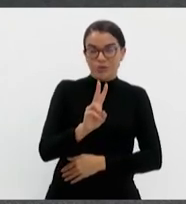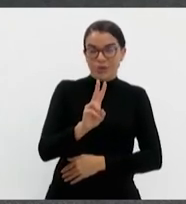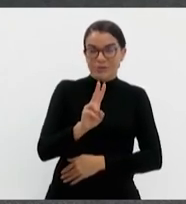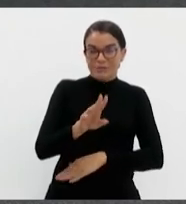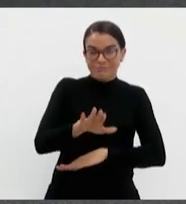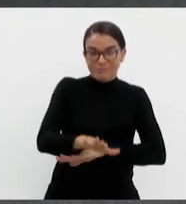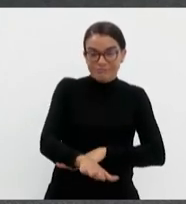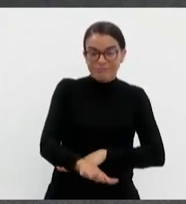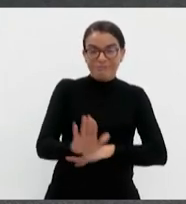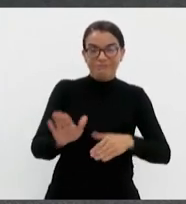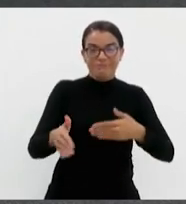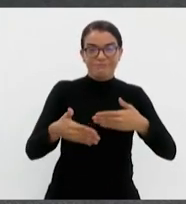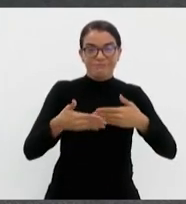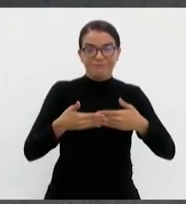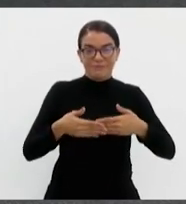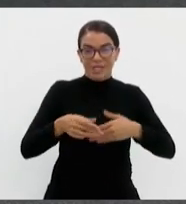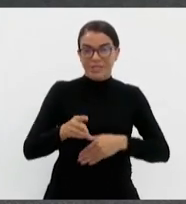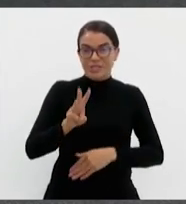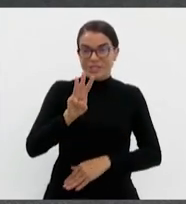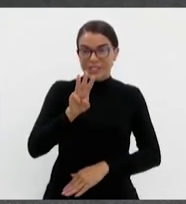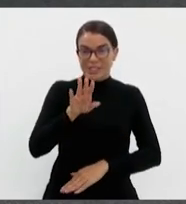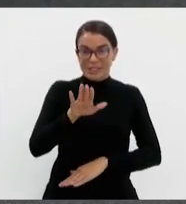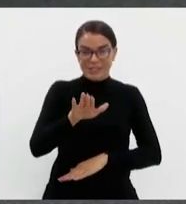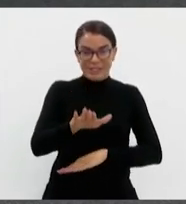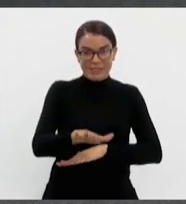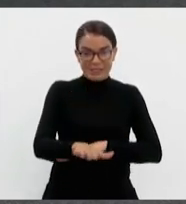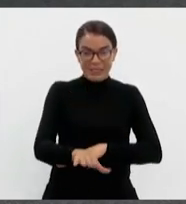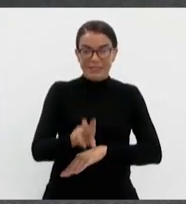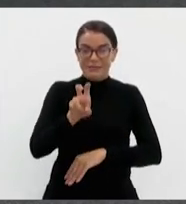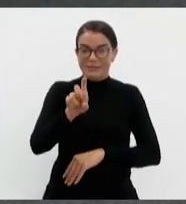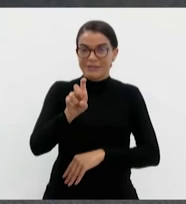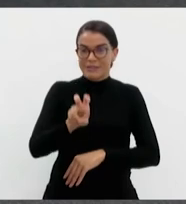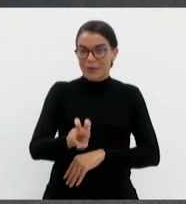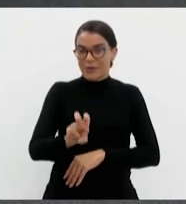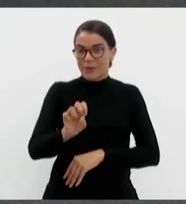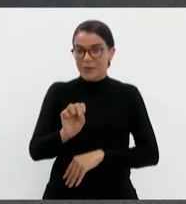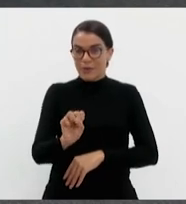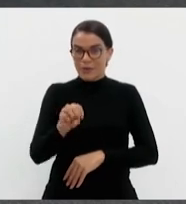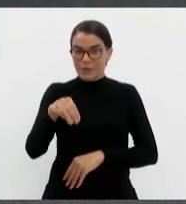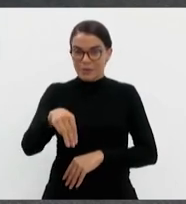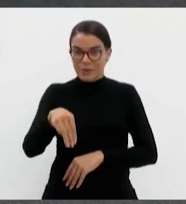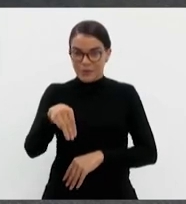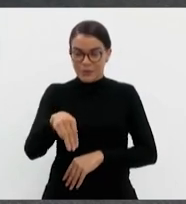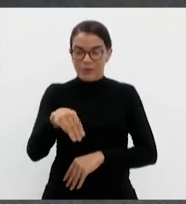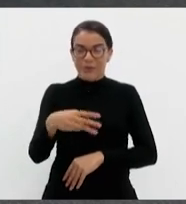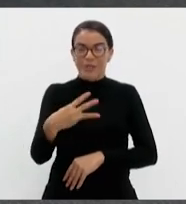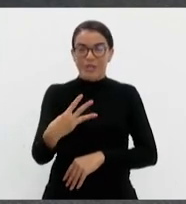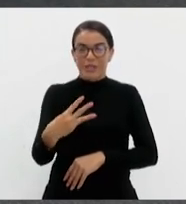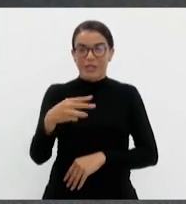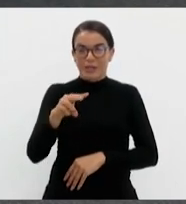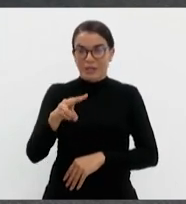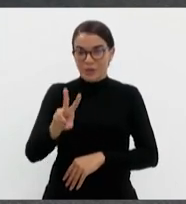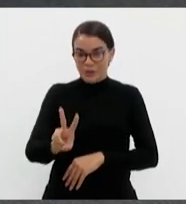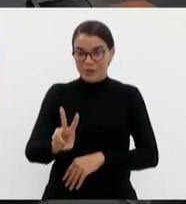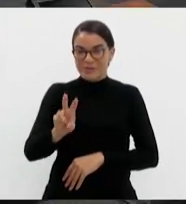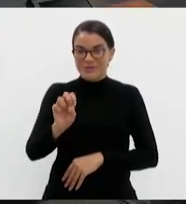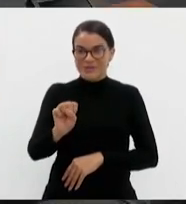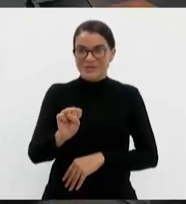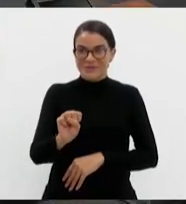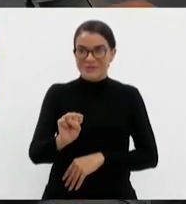foi encerrada às 15 horas e 58 minutos e 32 segundos.